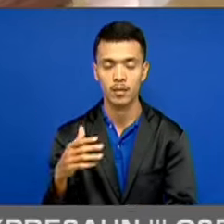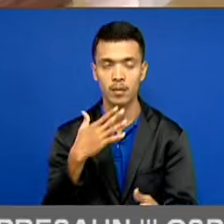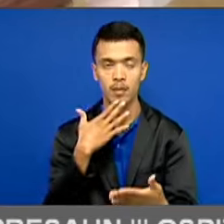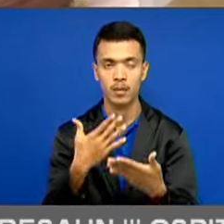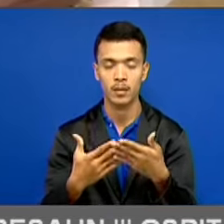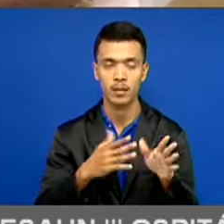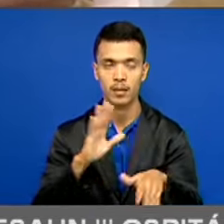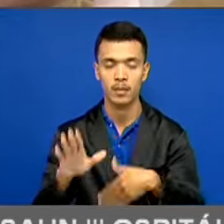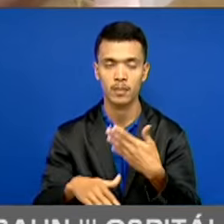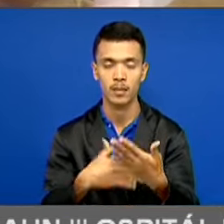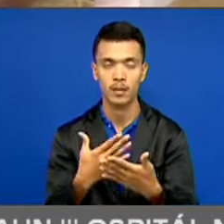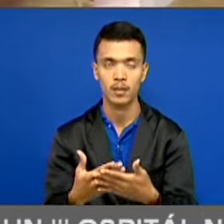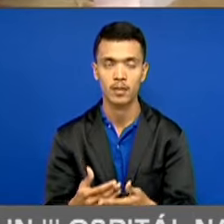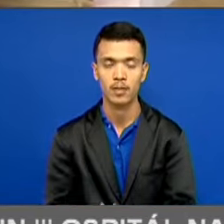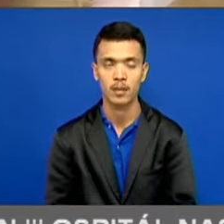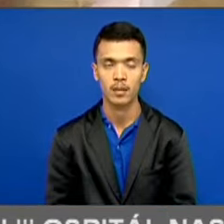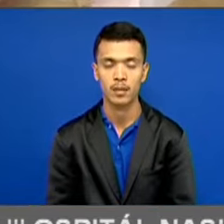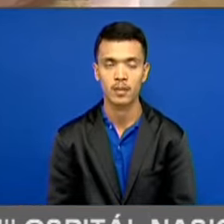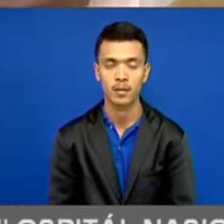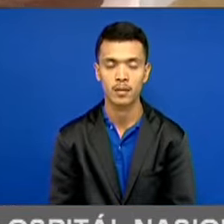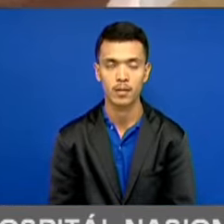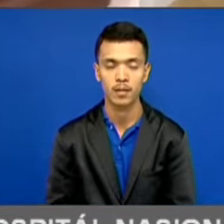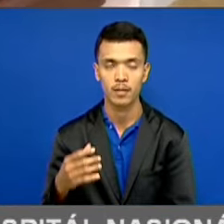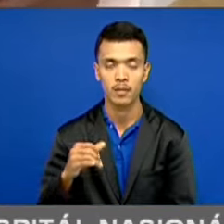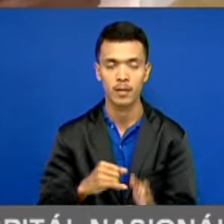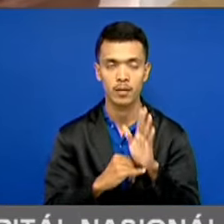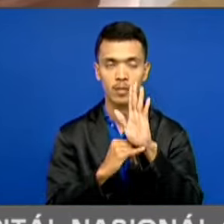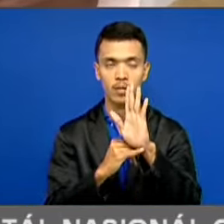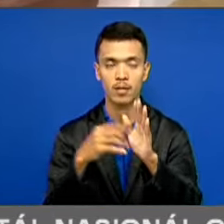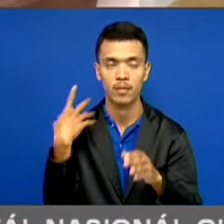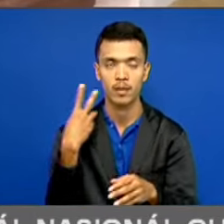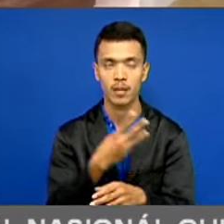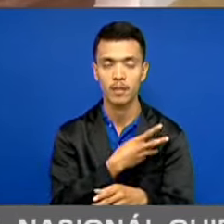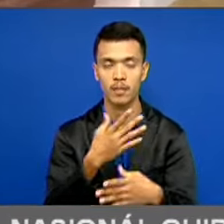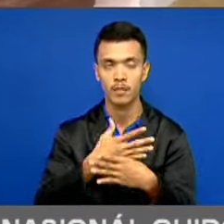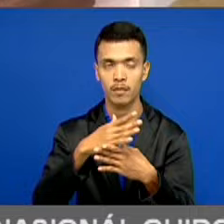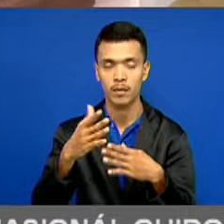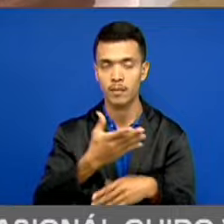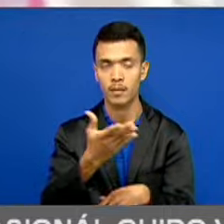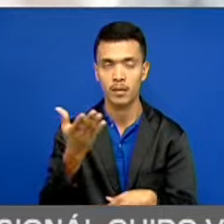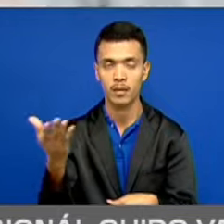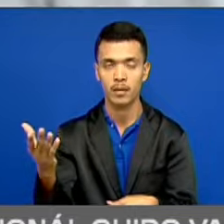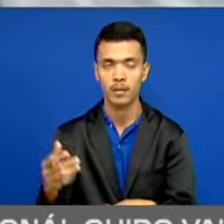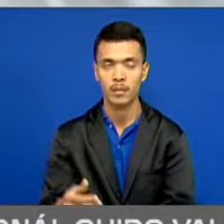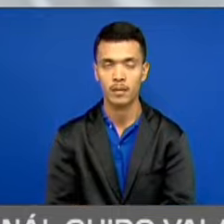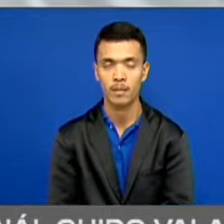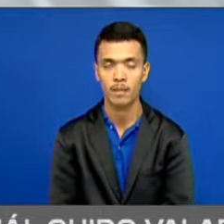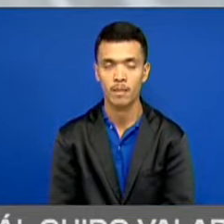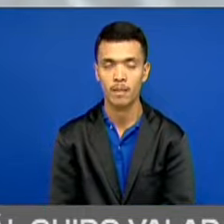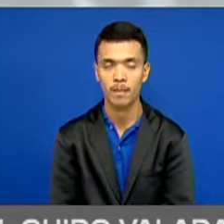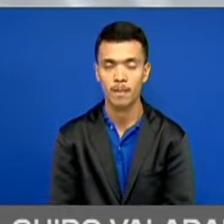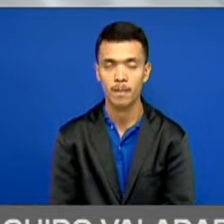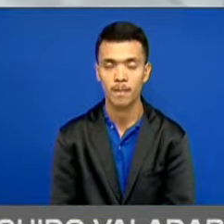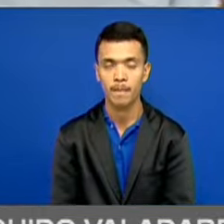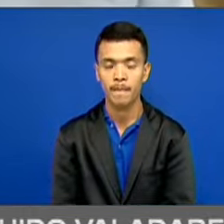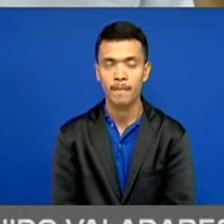no telespectadores, de nema ka introdução vem a mi partilha vai te botsira ba edição ida hoje. Informação completa